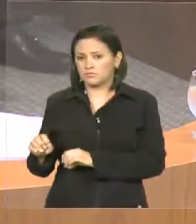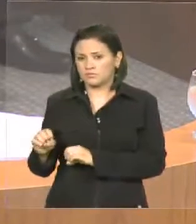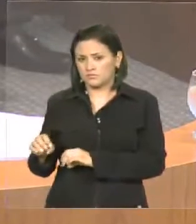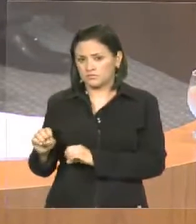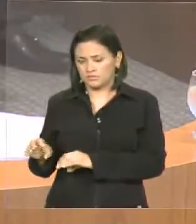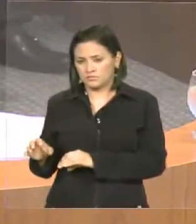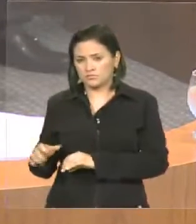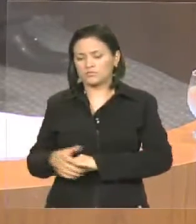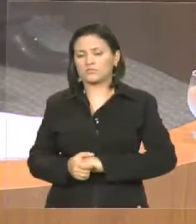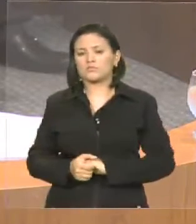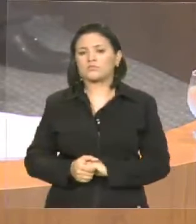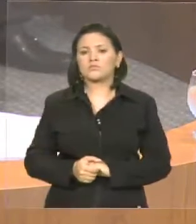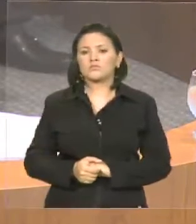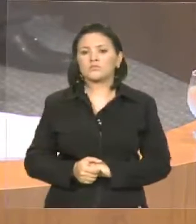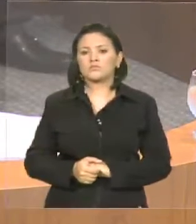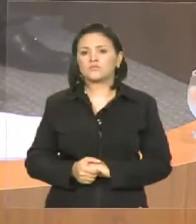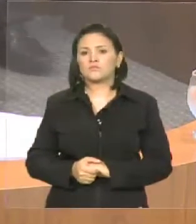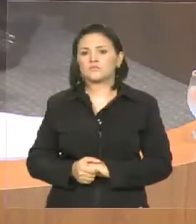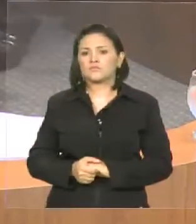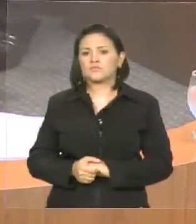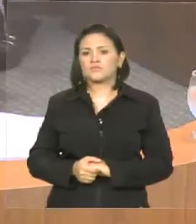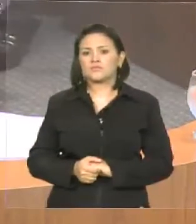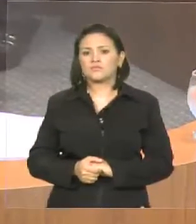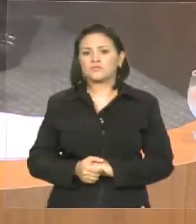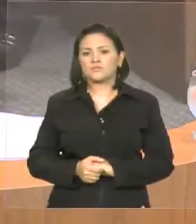absolutos. Então, são dados realmente que